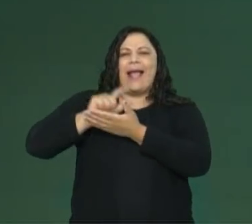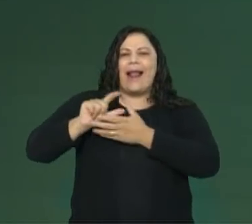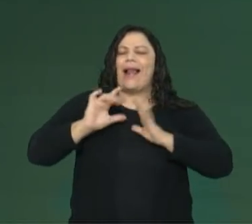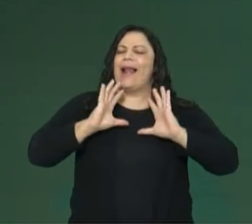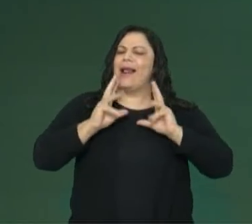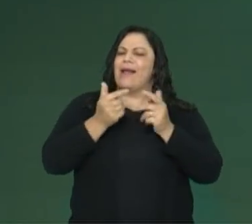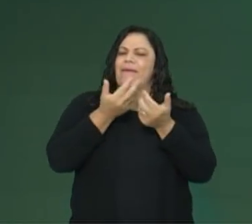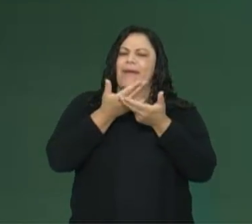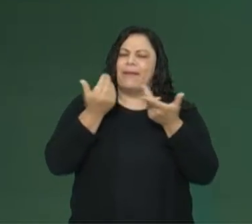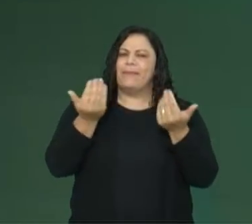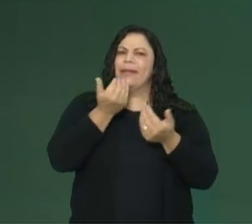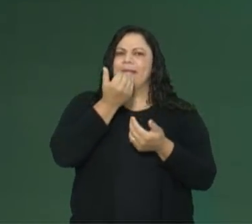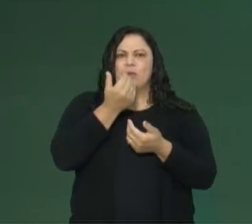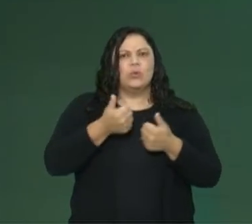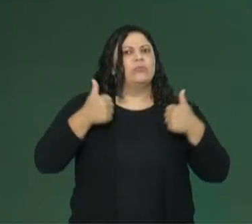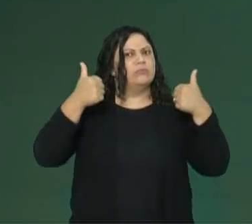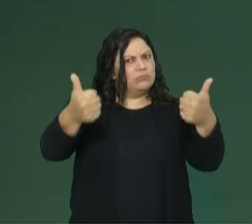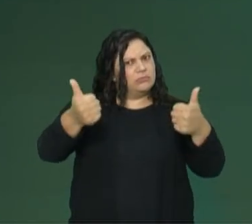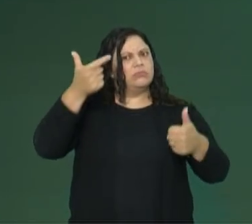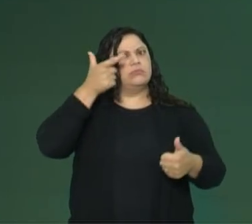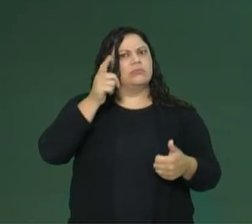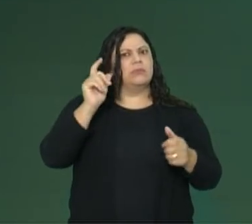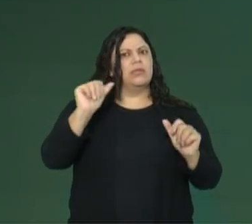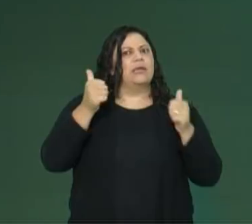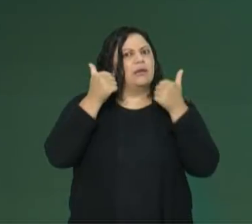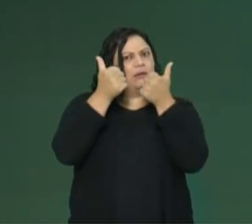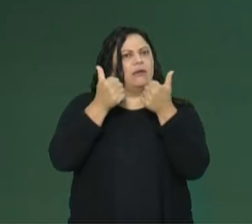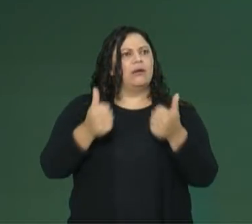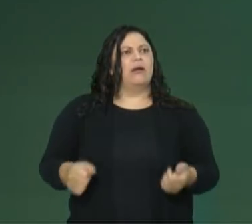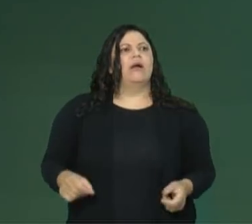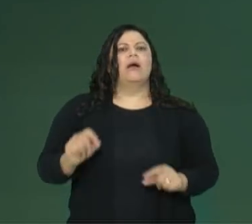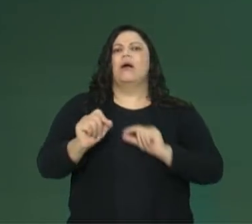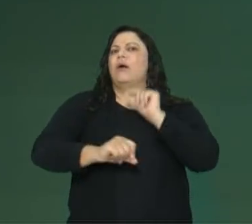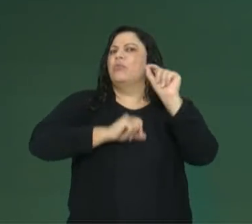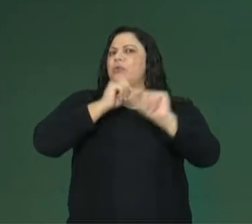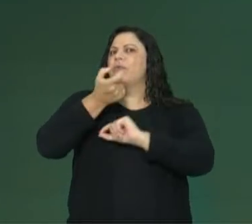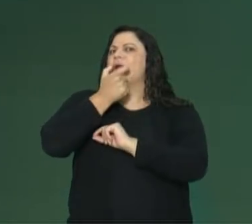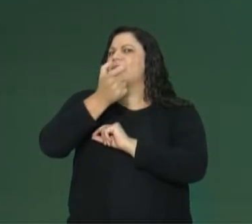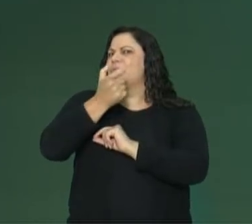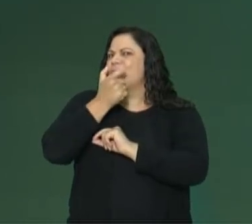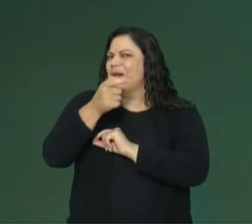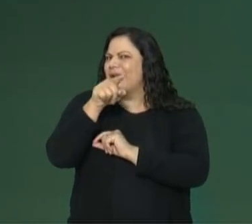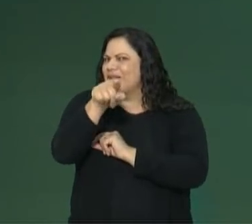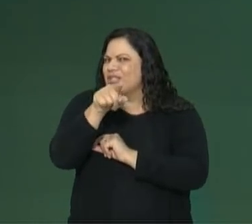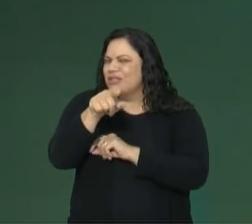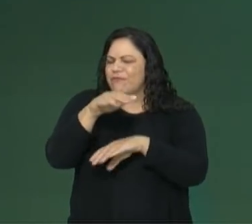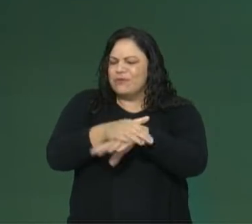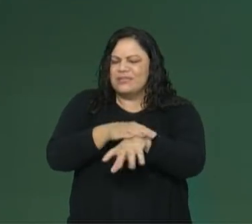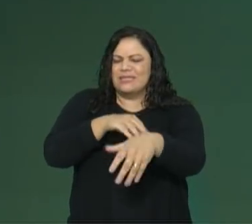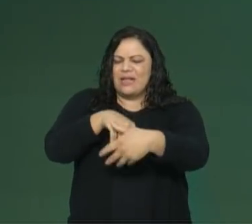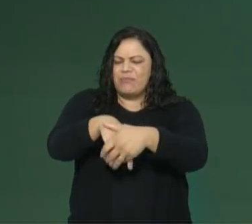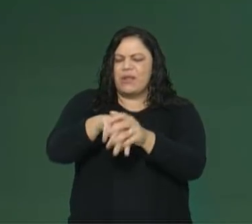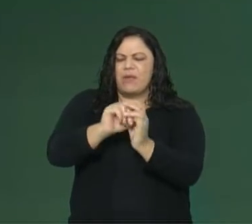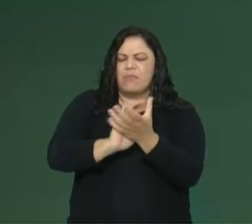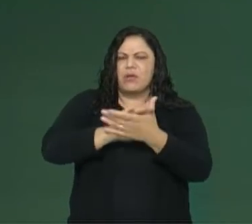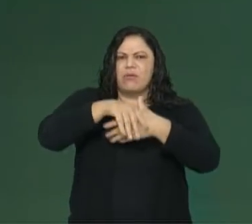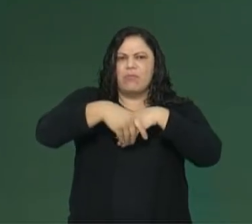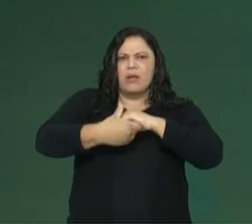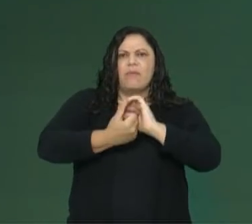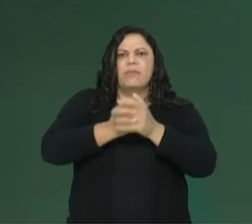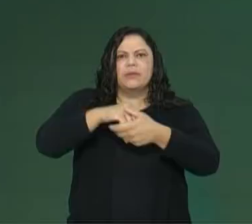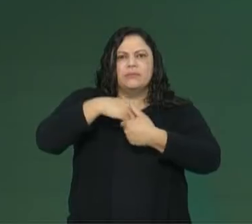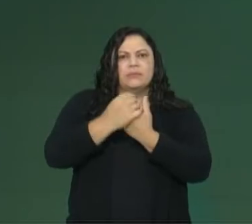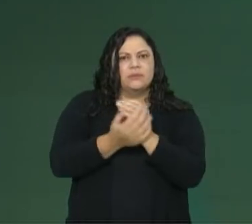claro. Certo? Tá tomando esses cuidados? Por falar em pacote de bolacha, você costuma lavar as mãos quando vai comer esses alimentos que já